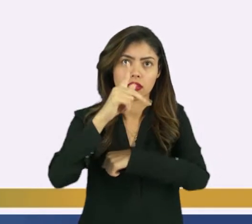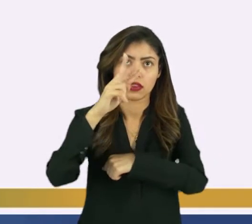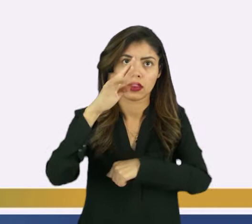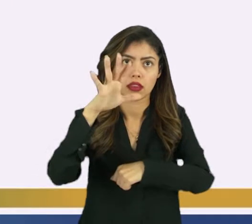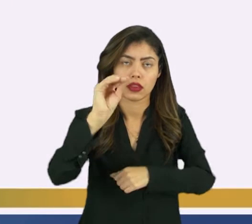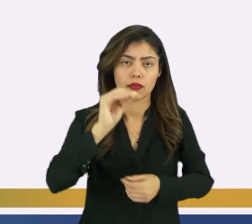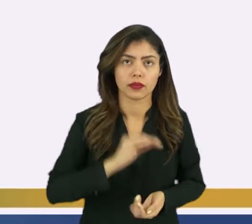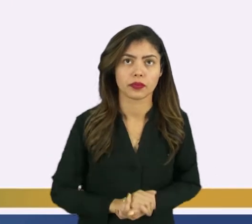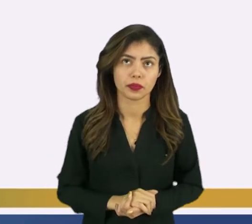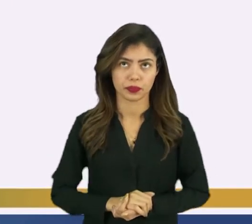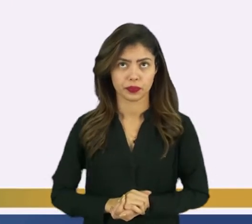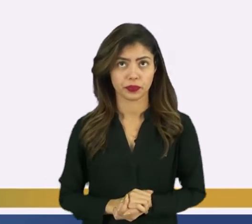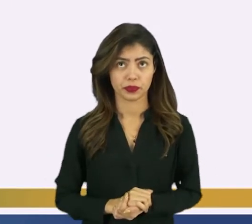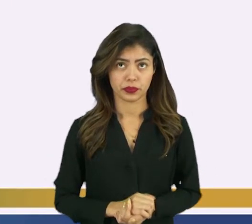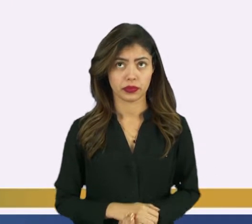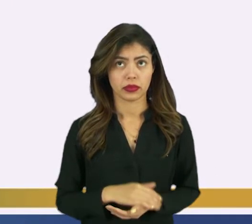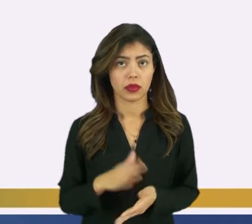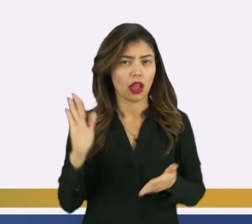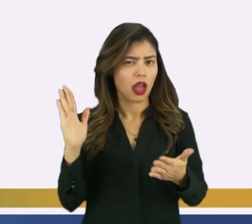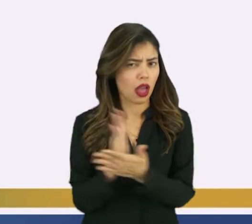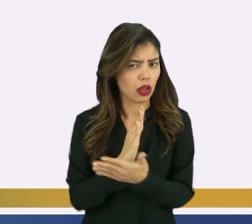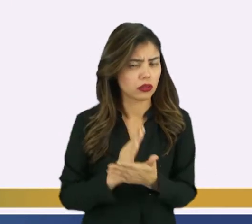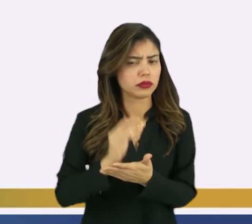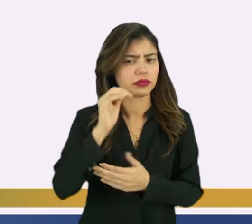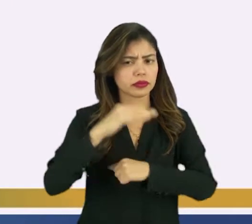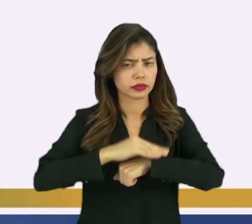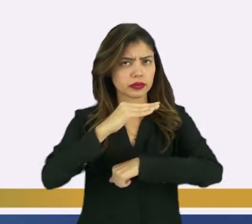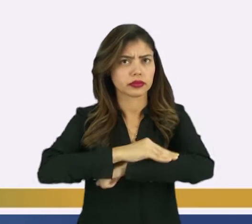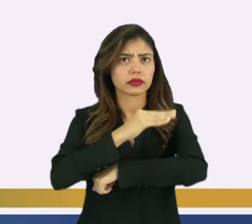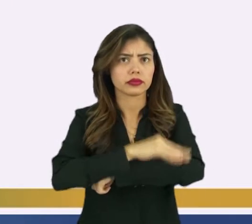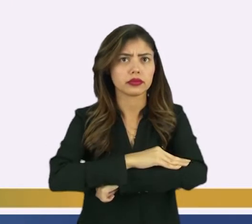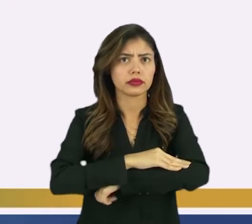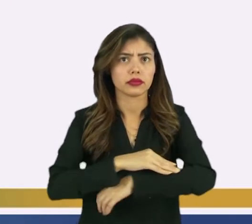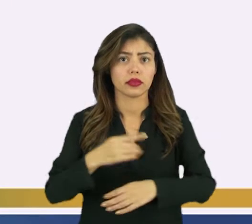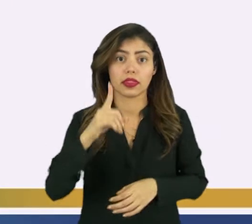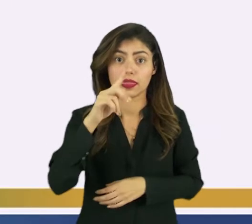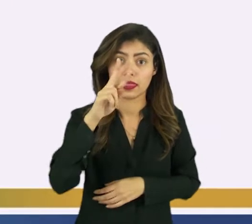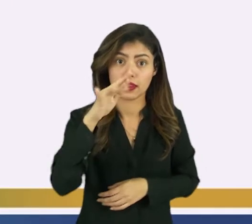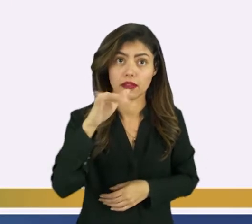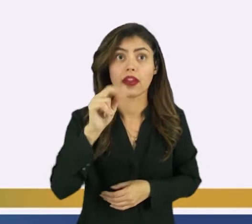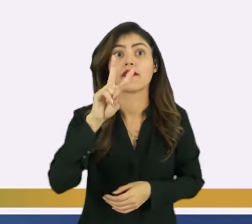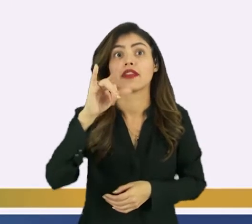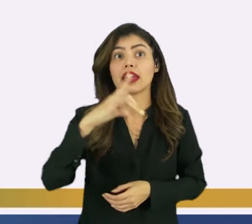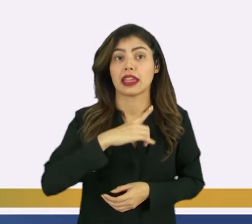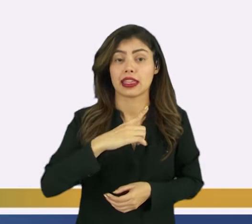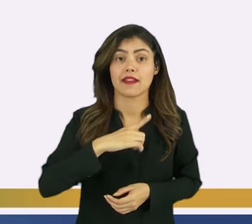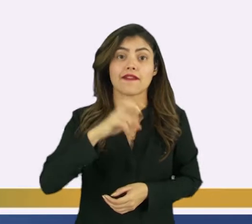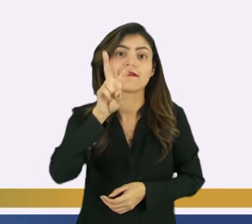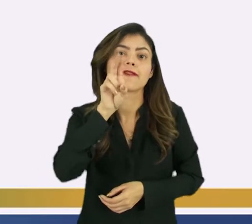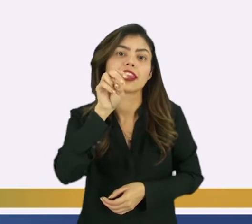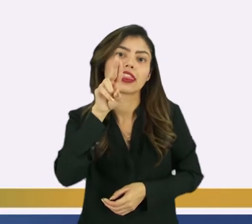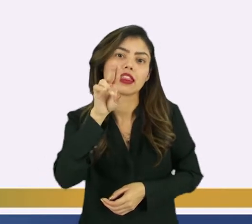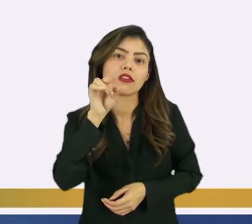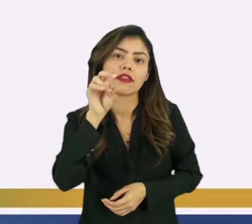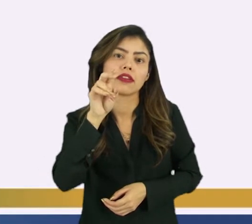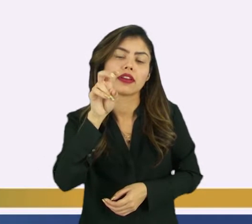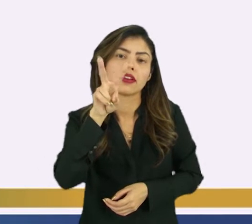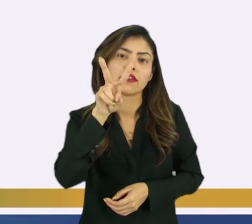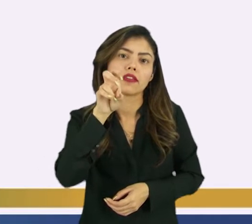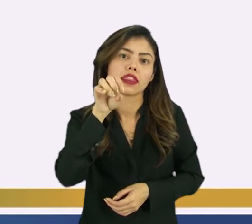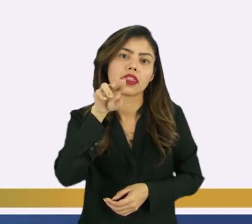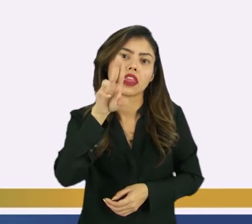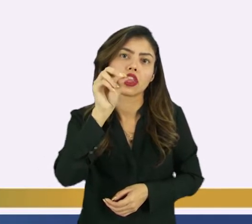menos pelos, tá? E que alguns anfíbios, como forma de defesa, eles vão ter glândulas de veneno